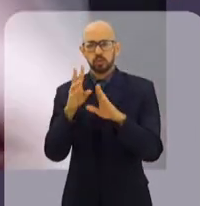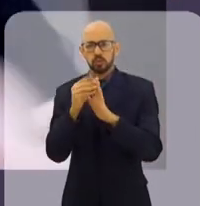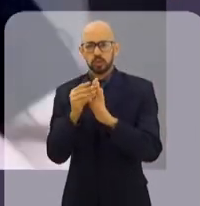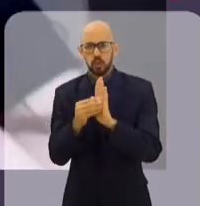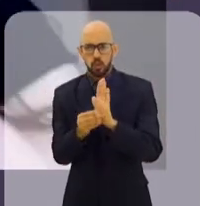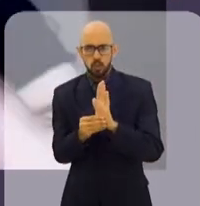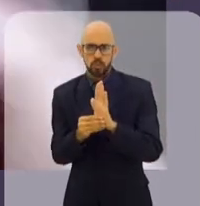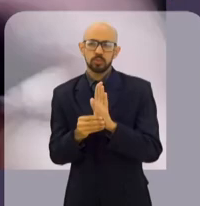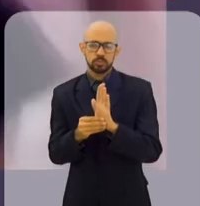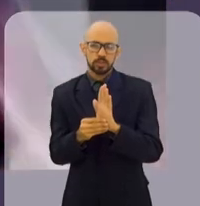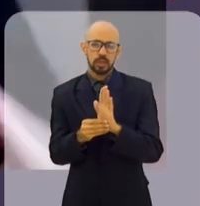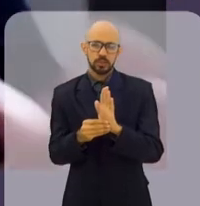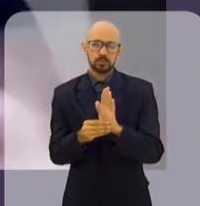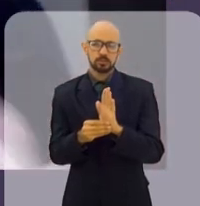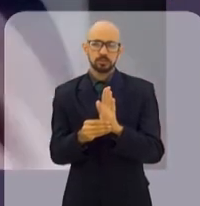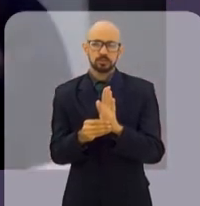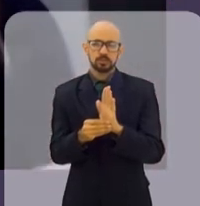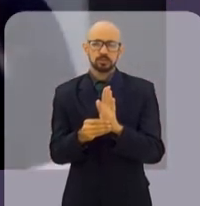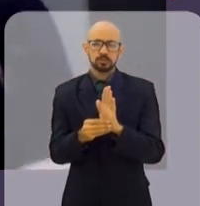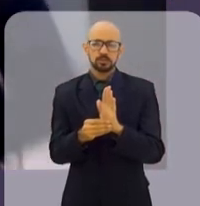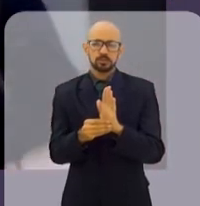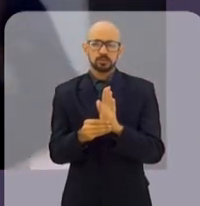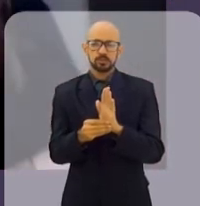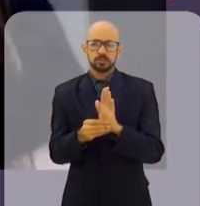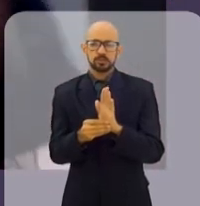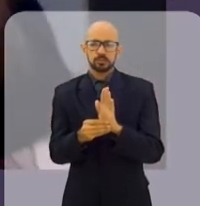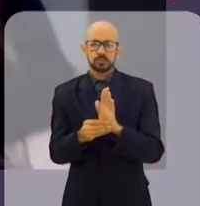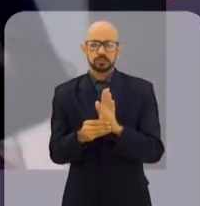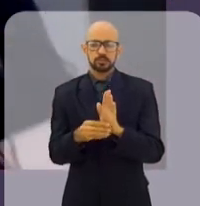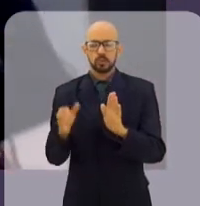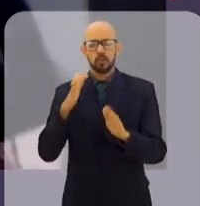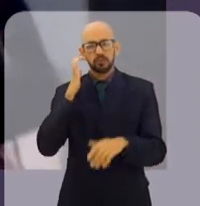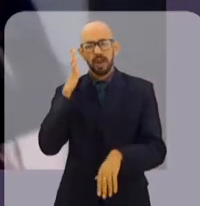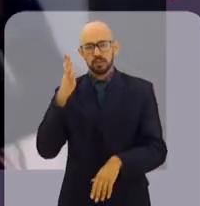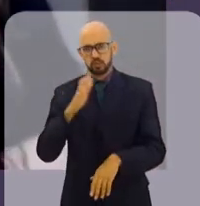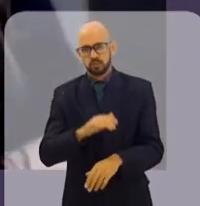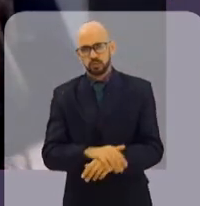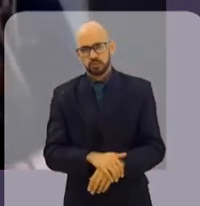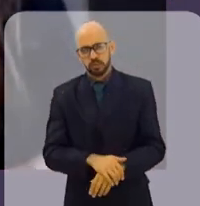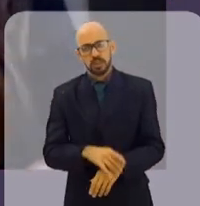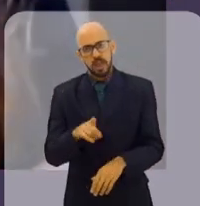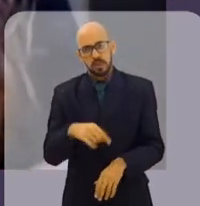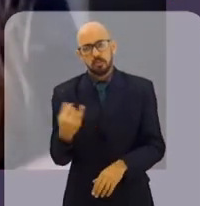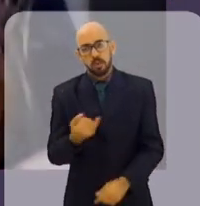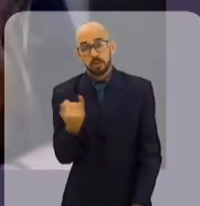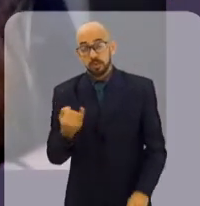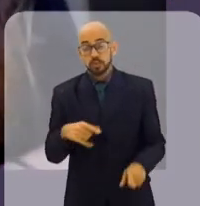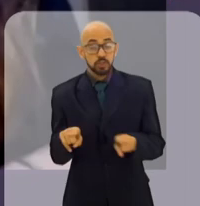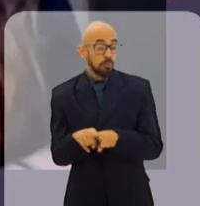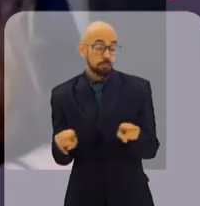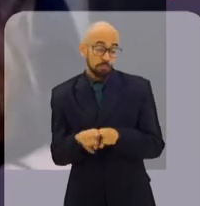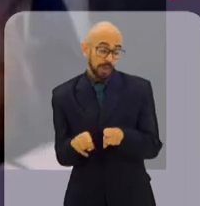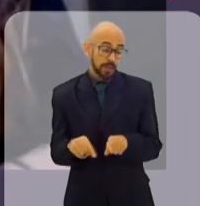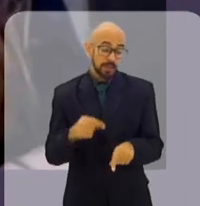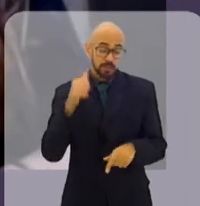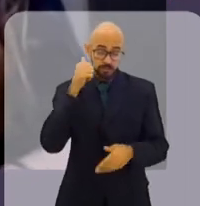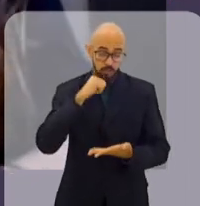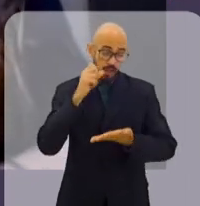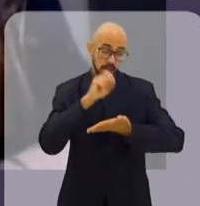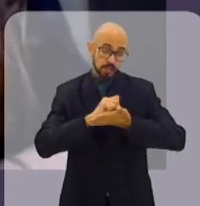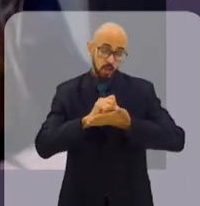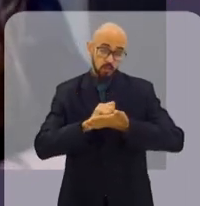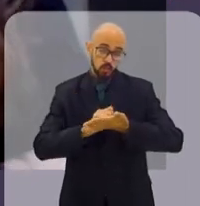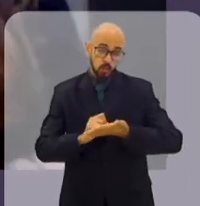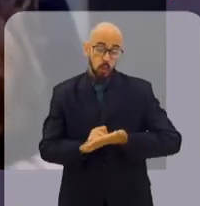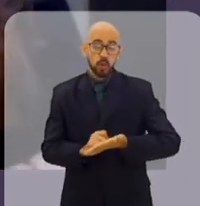considerados, né, do cânone, com muita facilidade. E por que não dessas autoras que a gente considera dentro desses grupos, né,